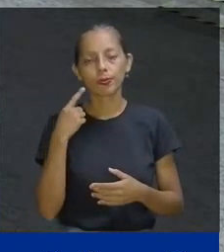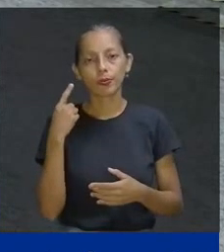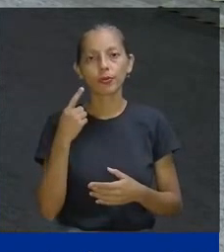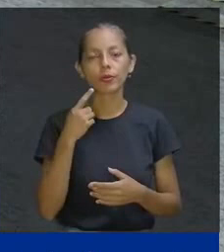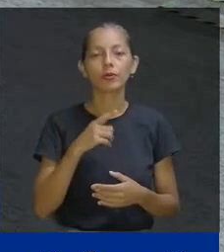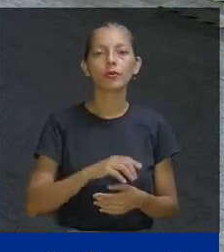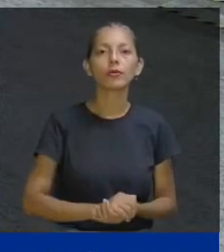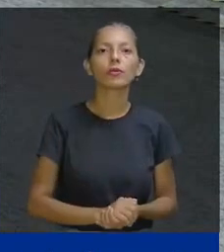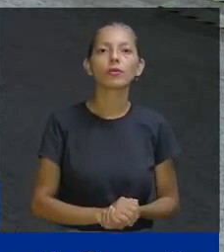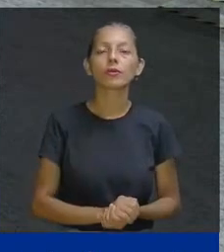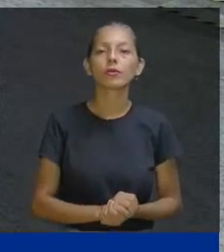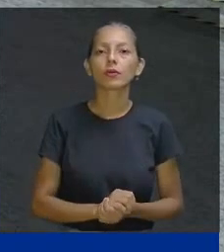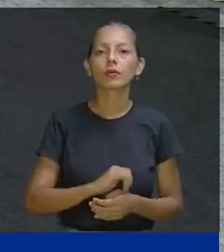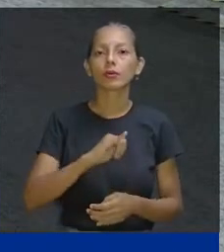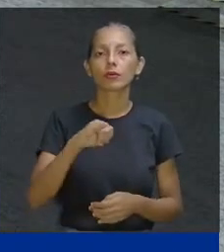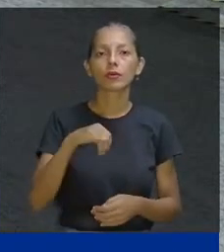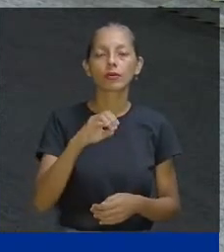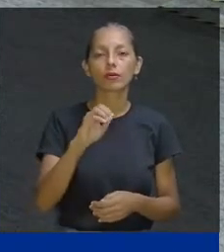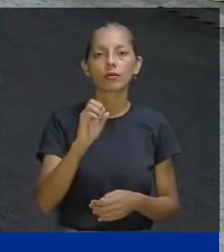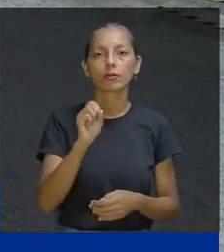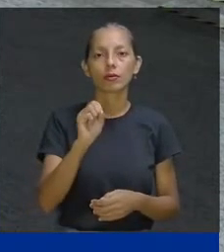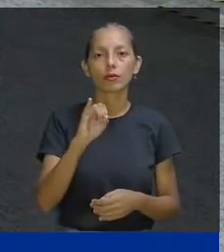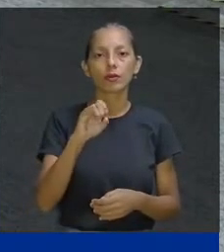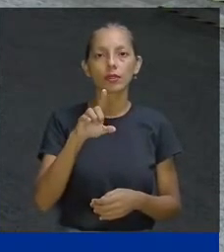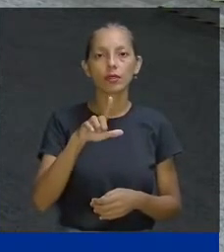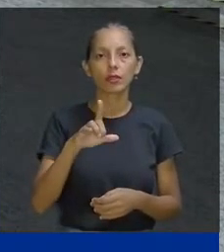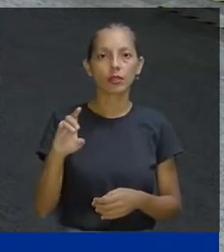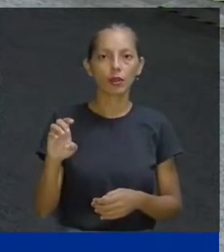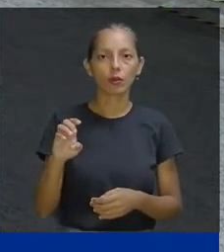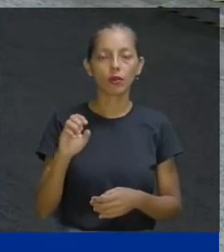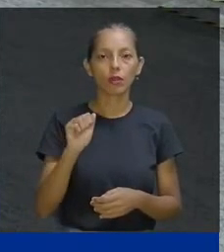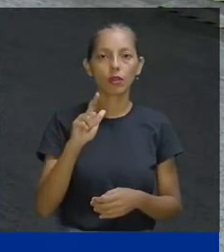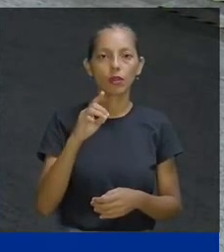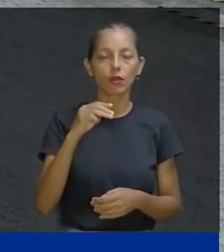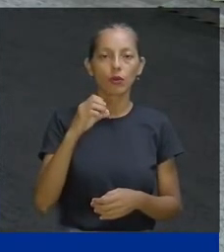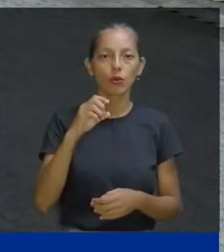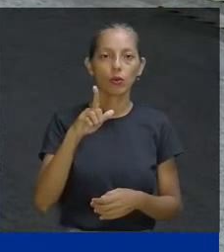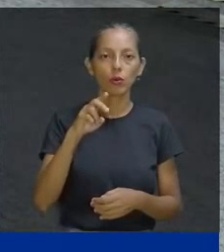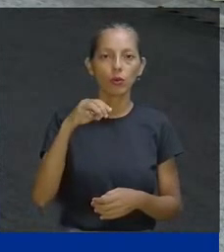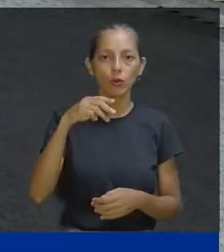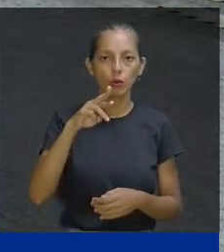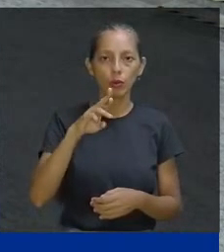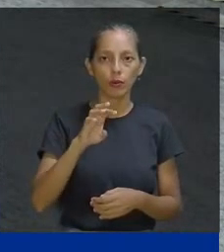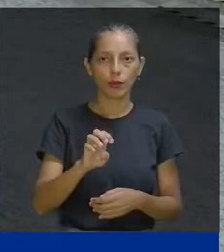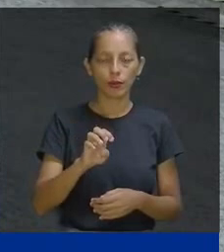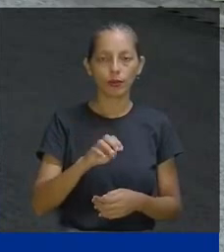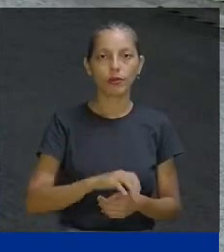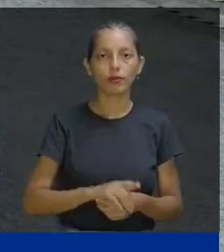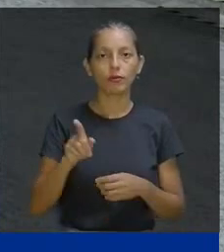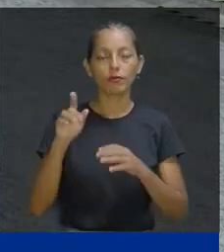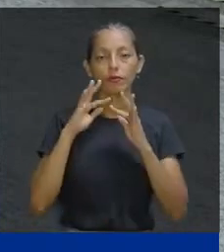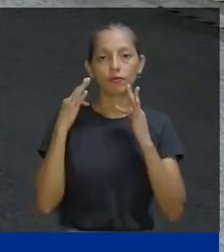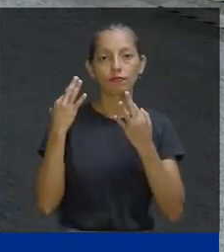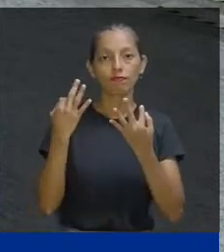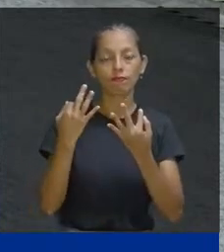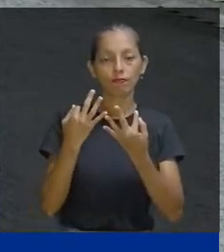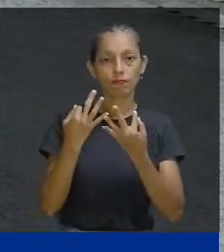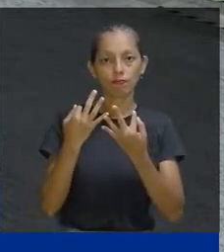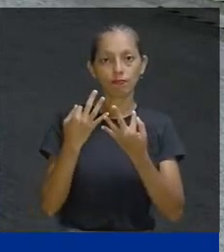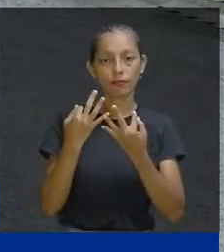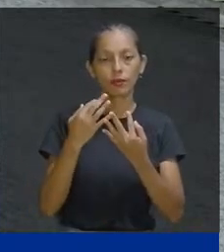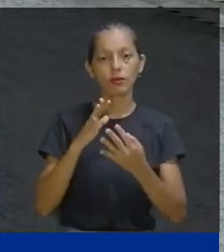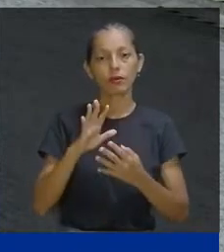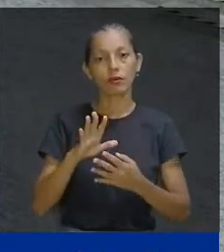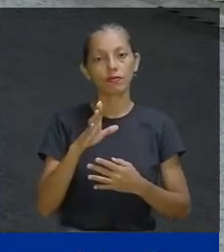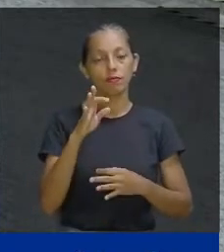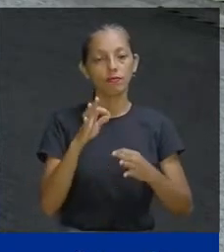Alcolumbre, notadamente adversário político de membros da família do recorrente, revelando a suspeição do